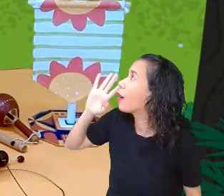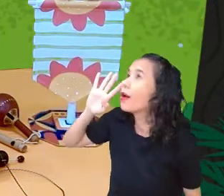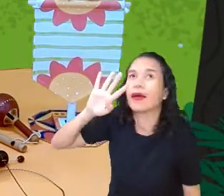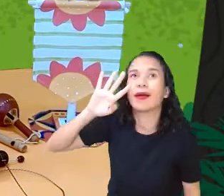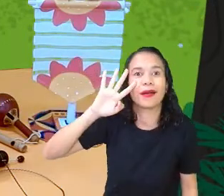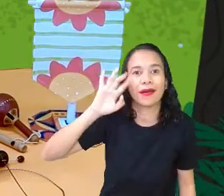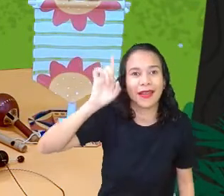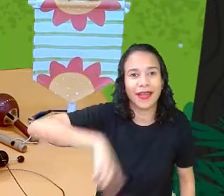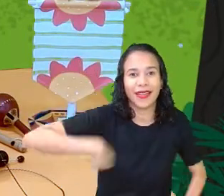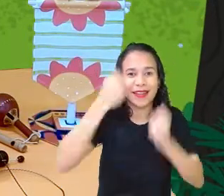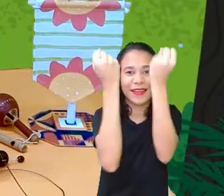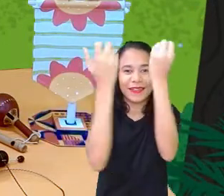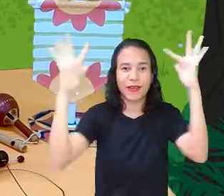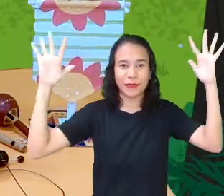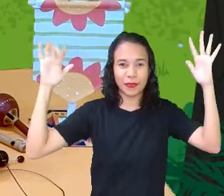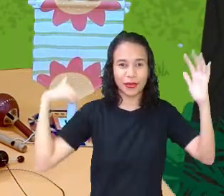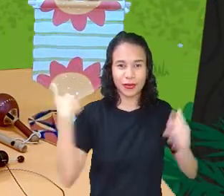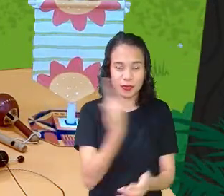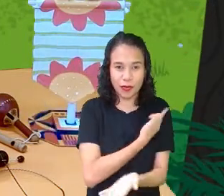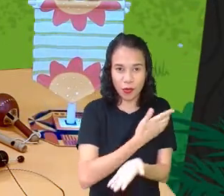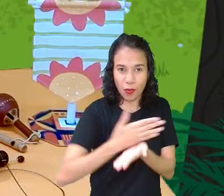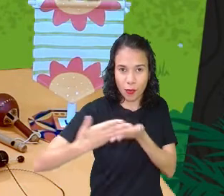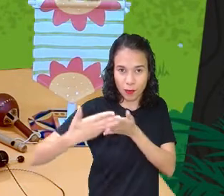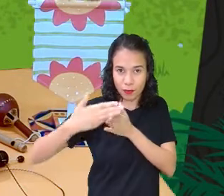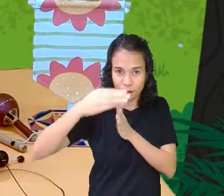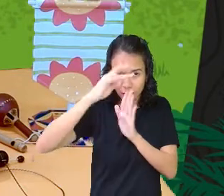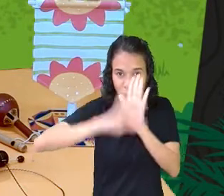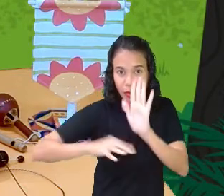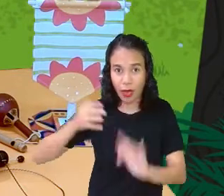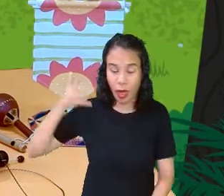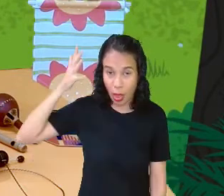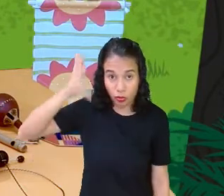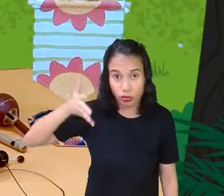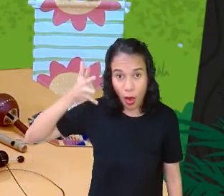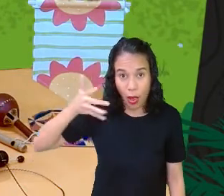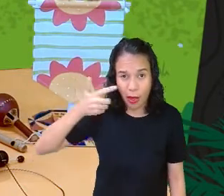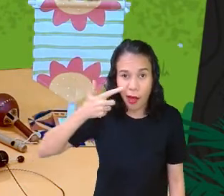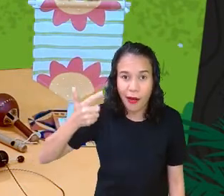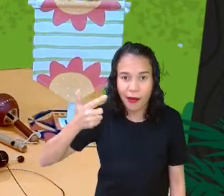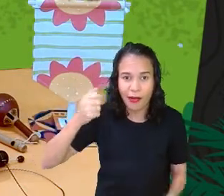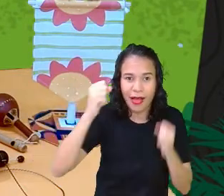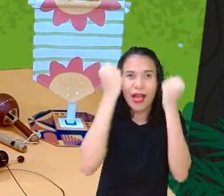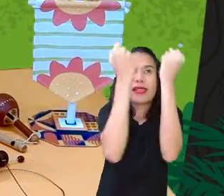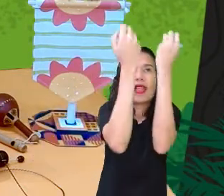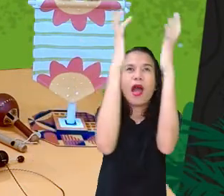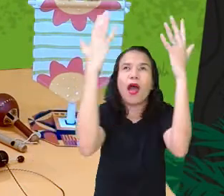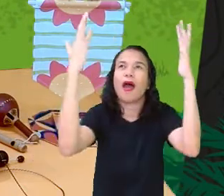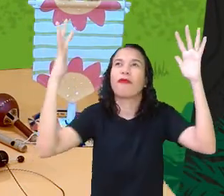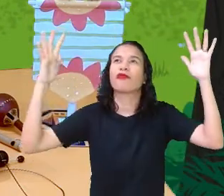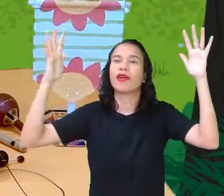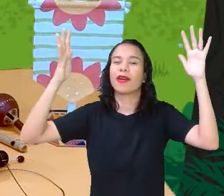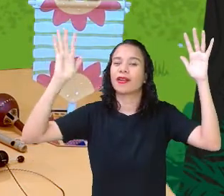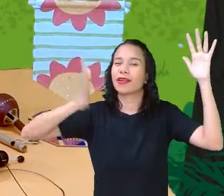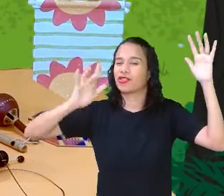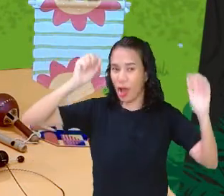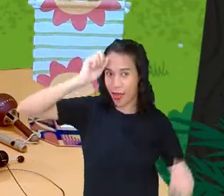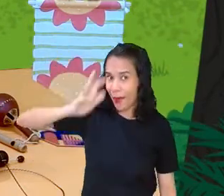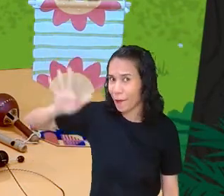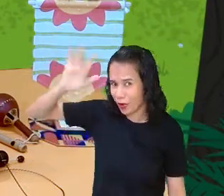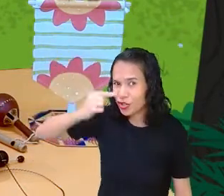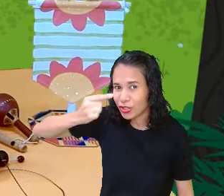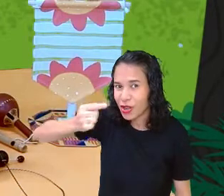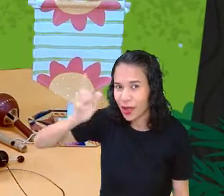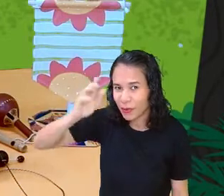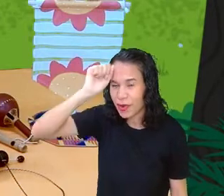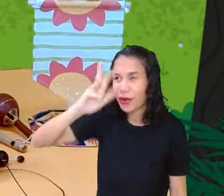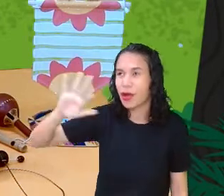na floresta que essa história acontece. Lá, nessa floresta que vocês já estão imaginando aí,